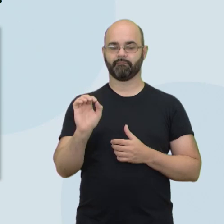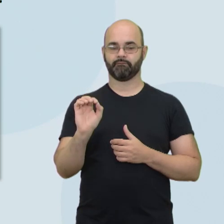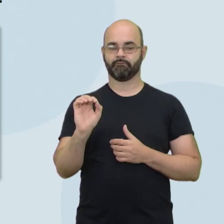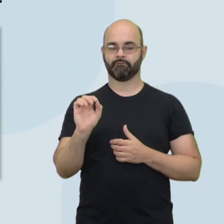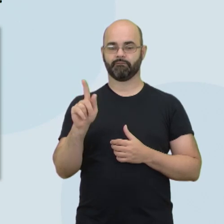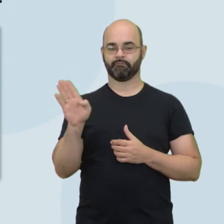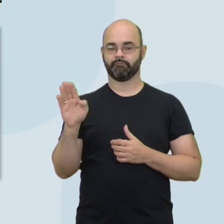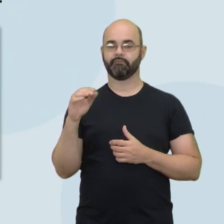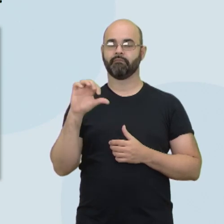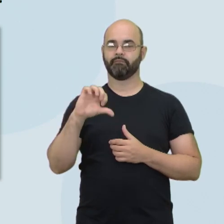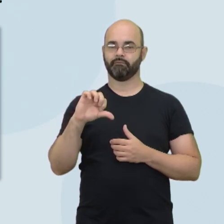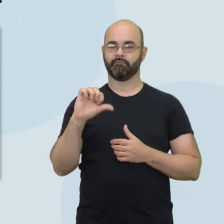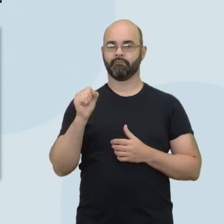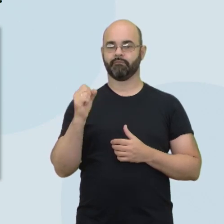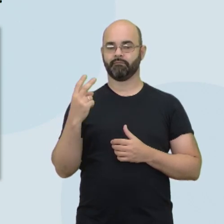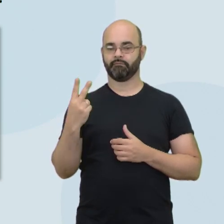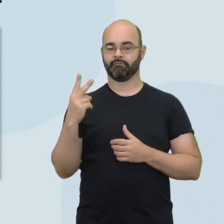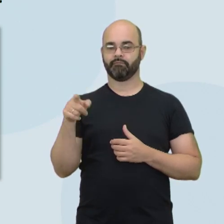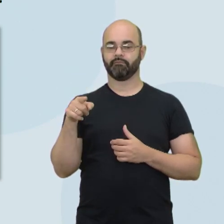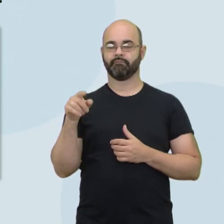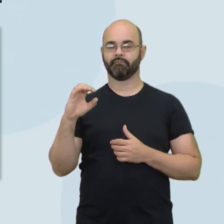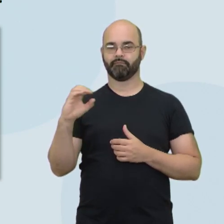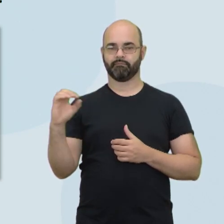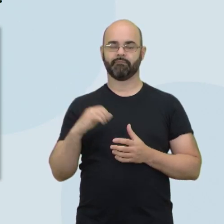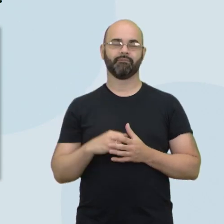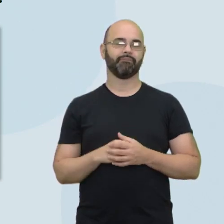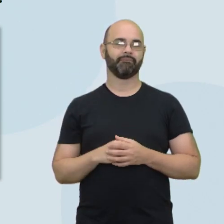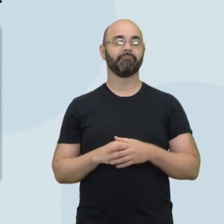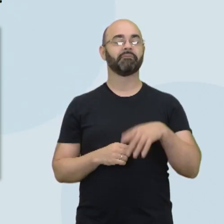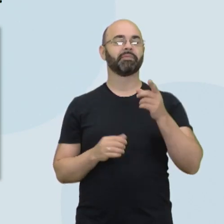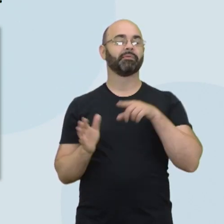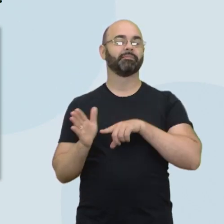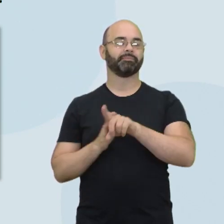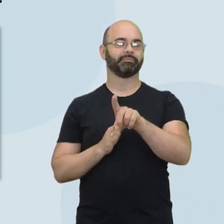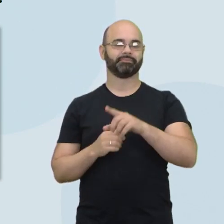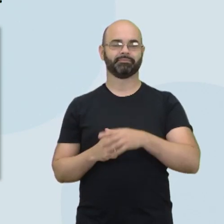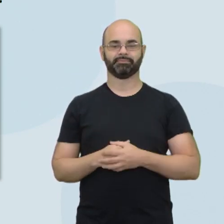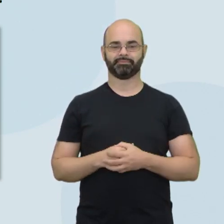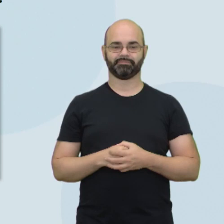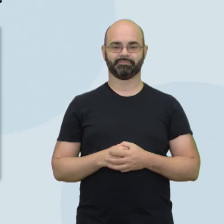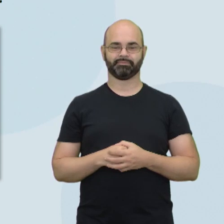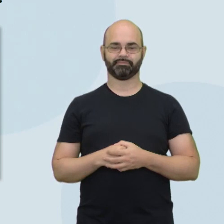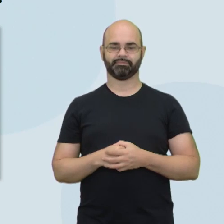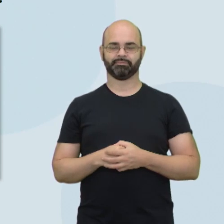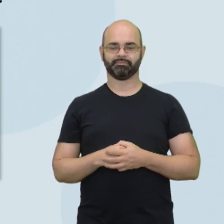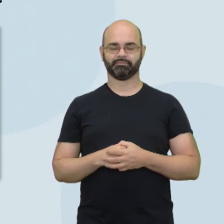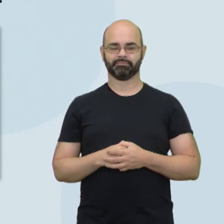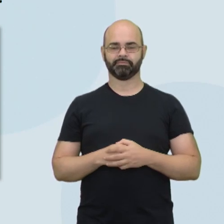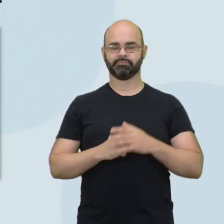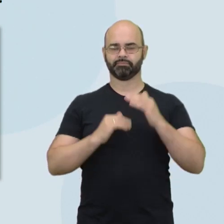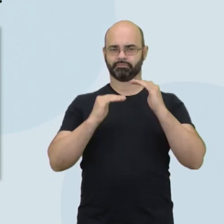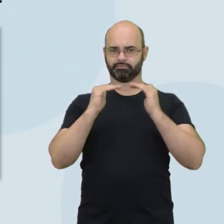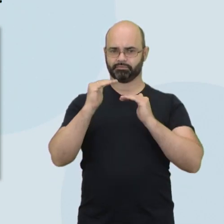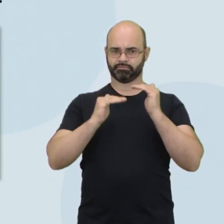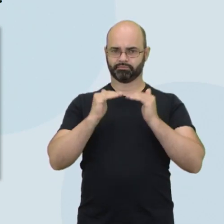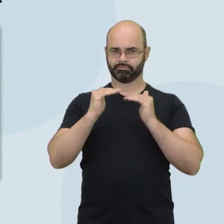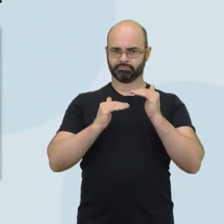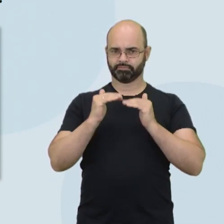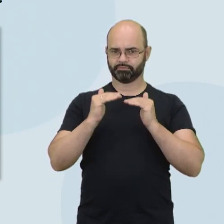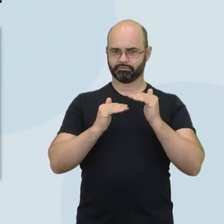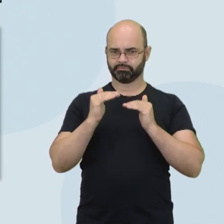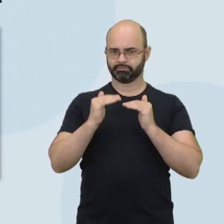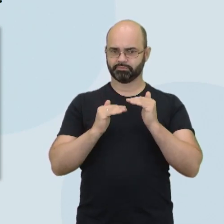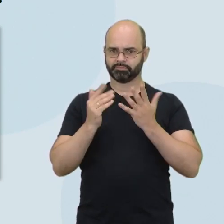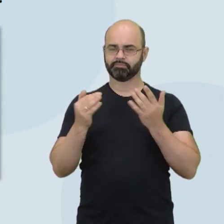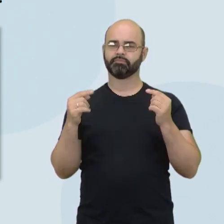960 giga, R$ 982. Ele quer saber o seguinte: tem relação aí de proporcionalidade? Qual